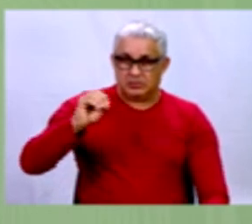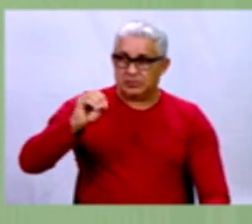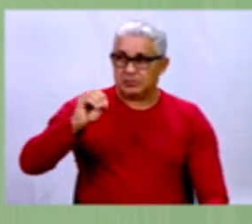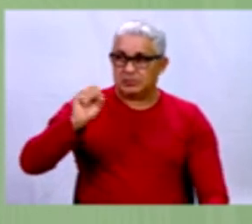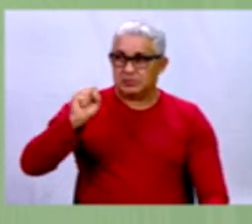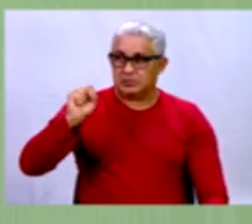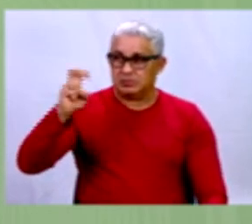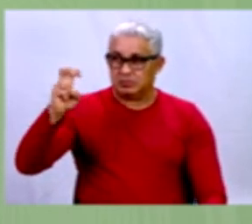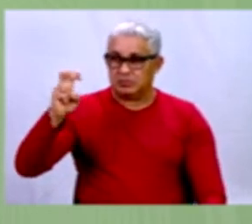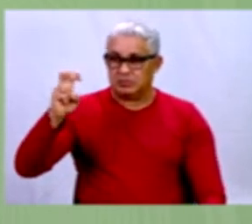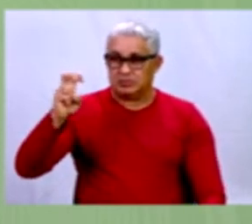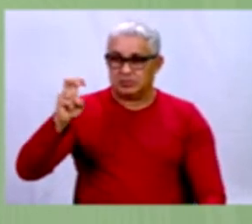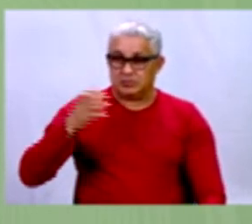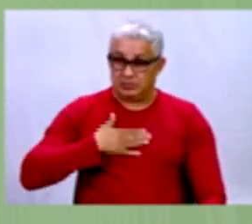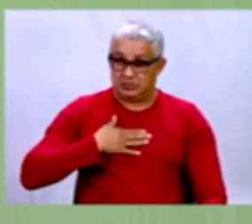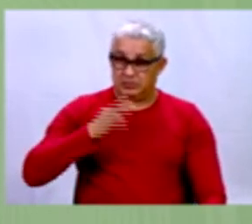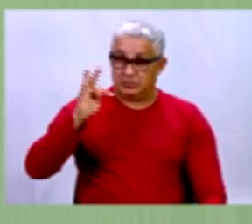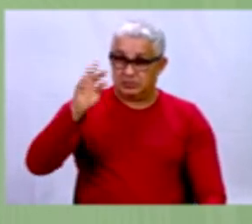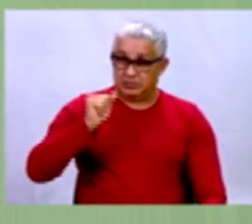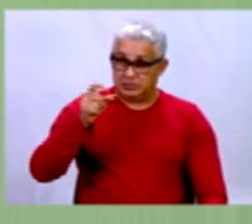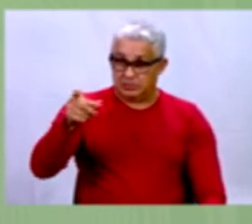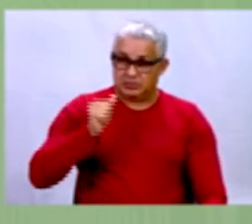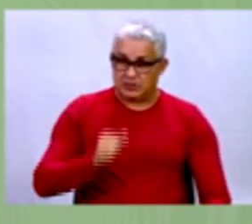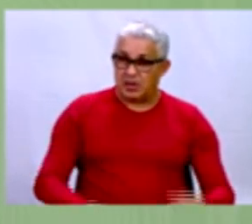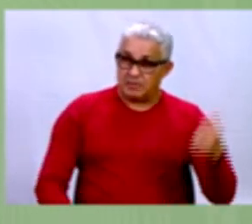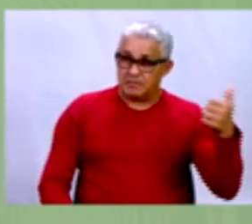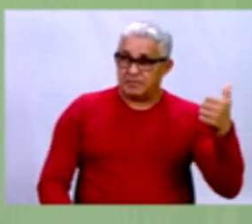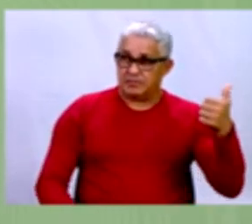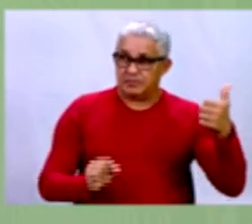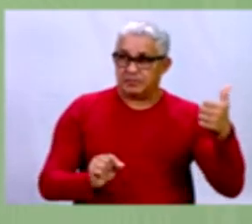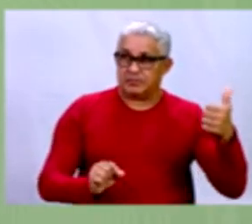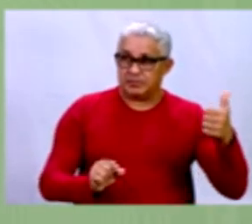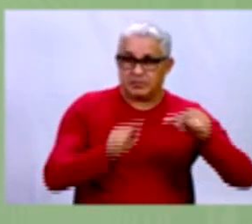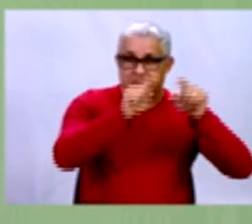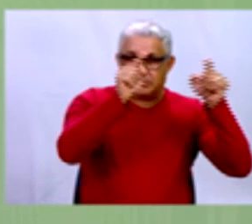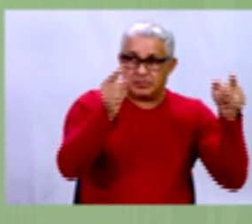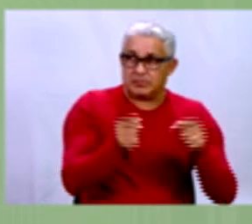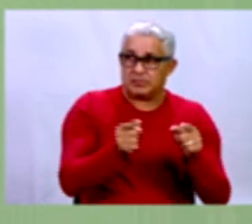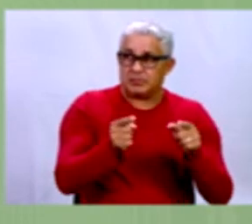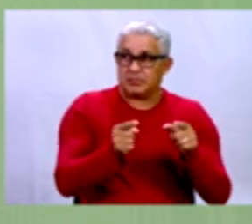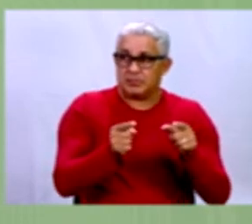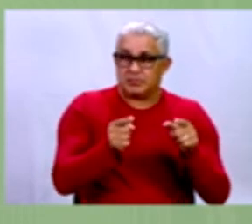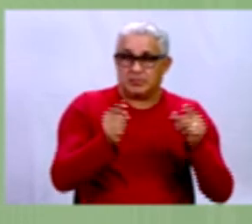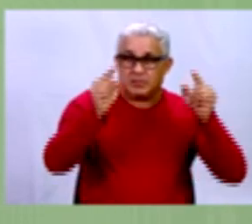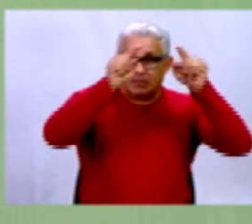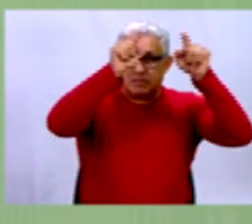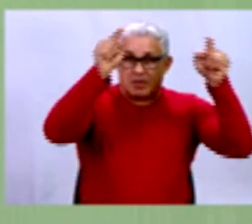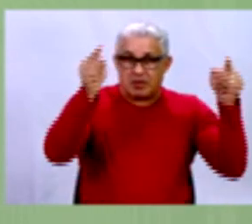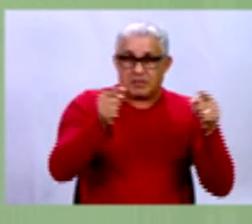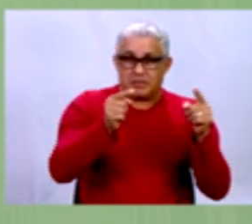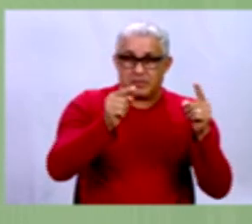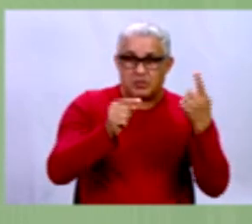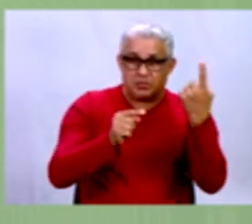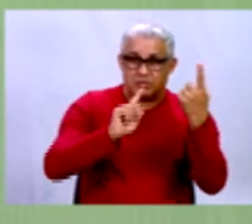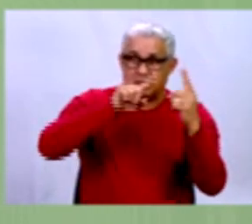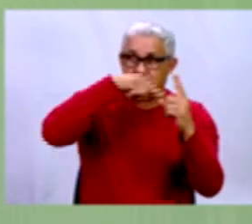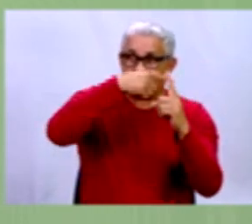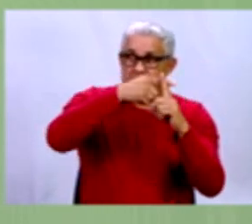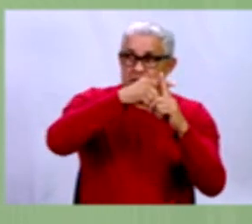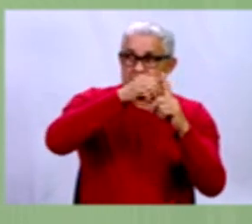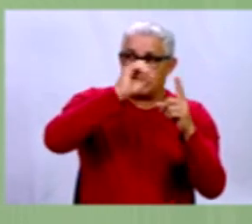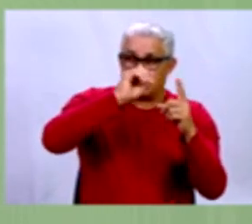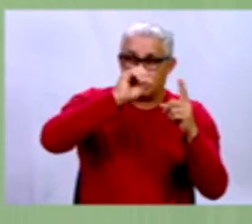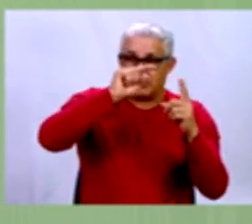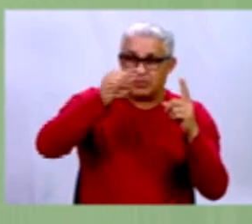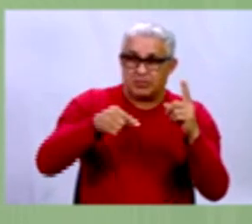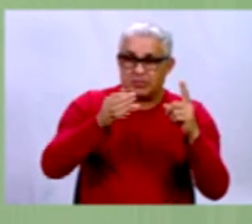0,085, que é a minha taxa. Primeira coisa que a gente vai fazer aqui, resolver essa adição aqui. Então, vai ficar